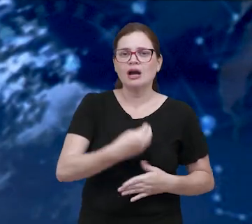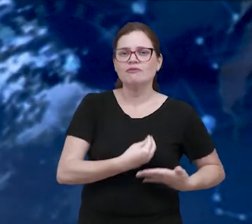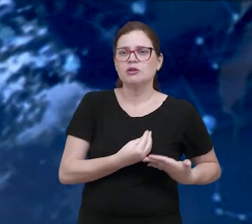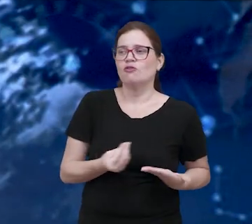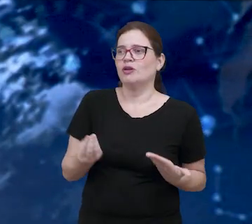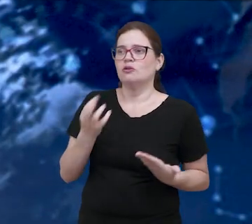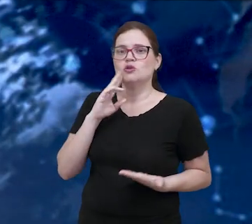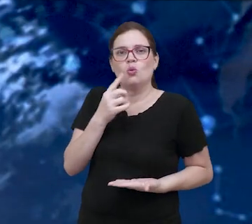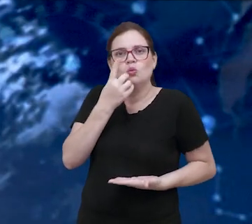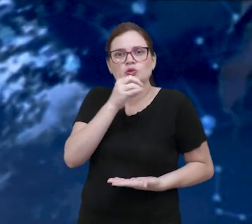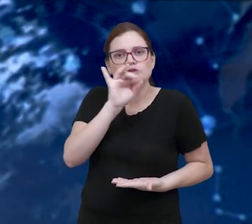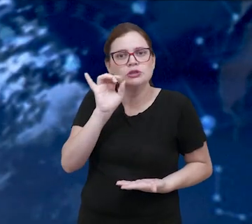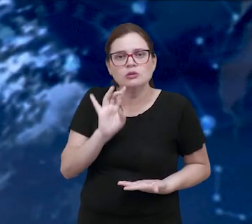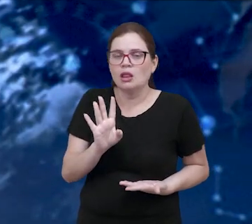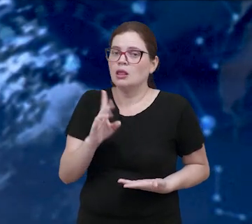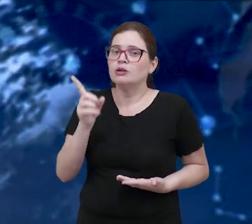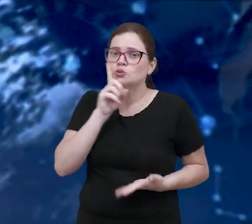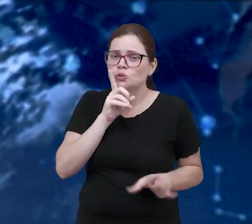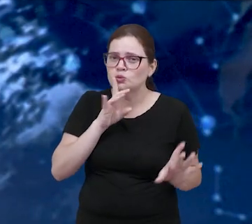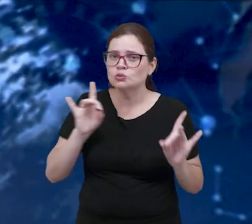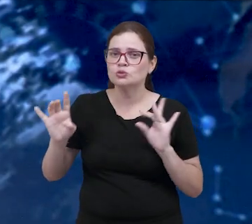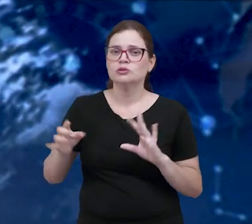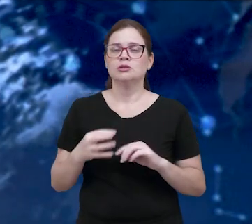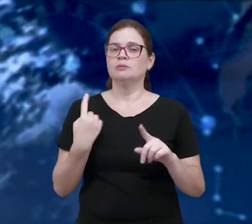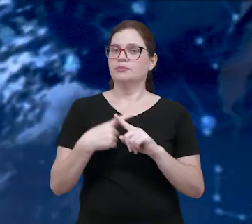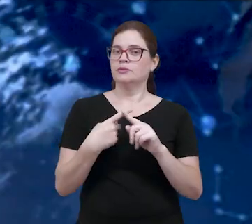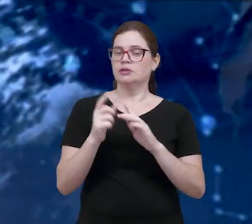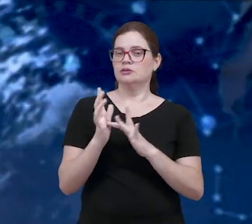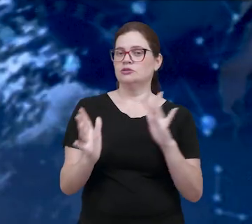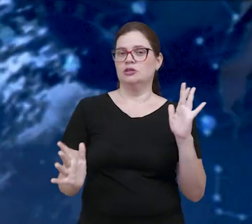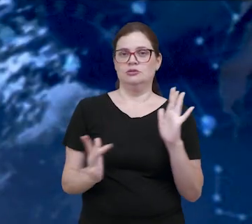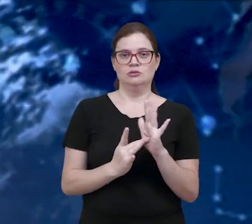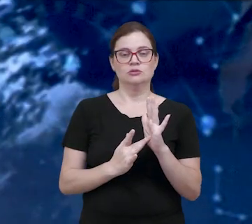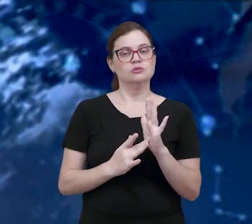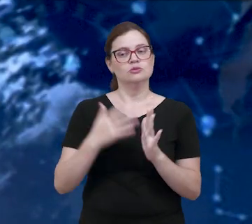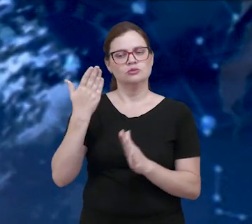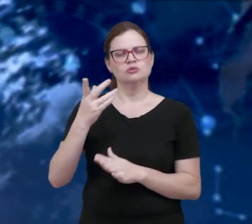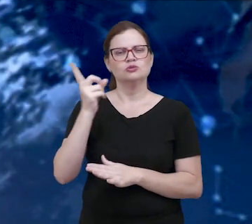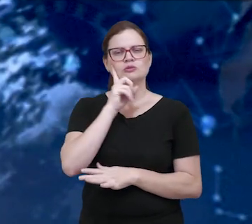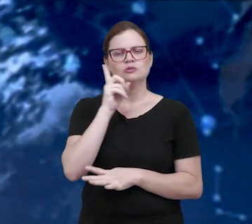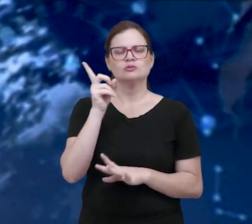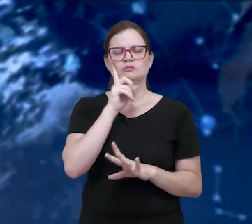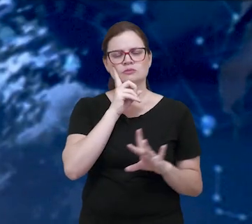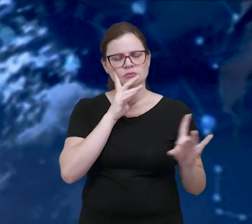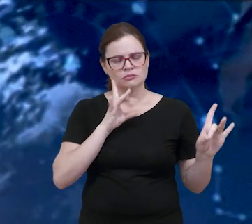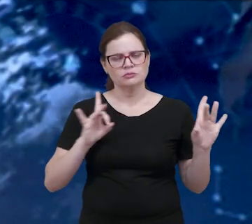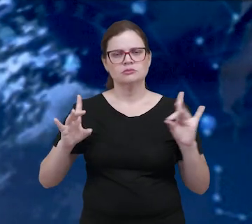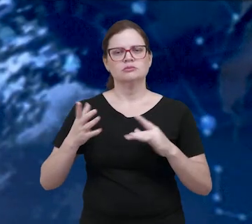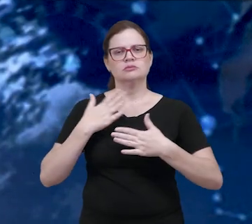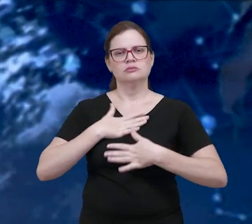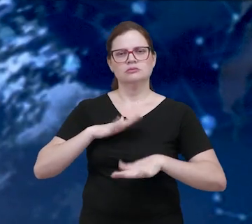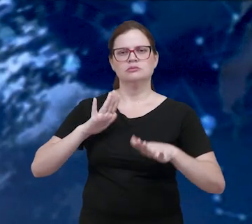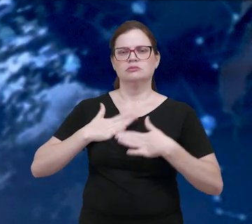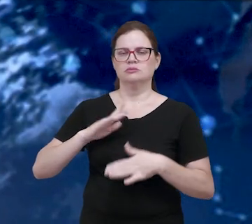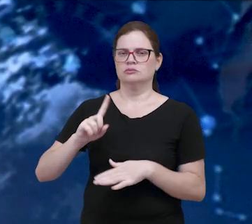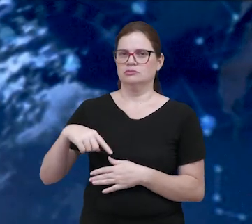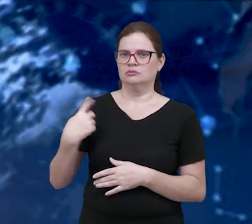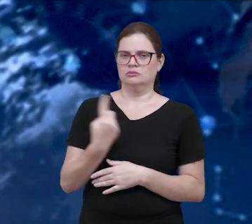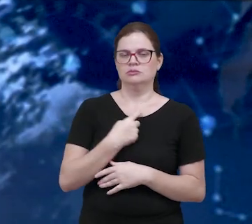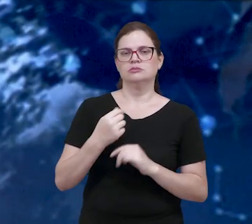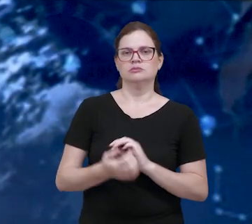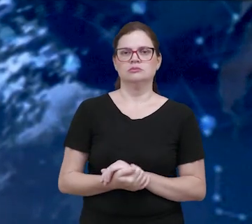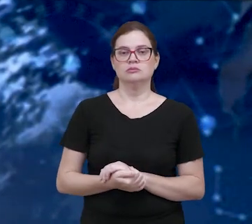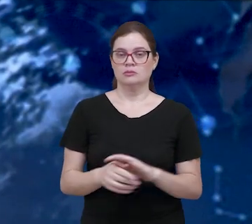disso. Ninguém, esse dia, Jesus é todo dia o nosso descanso. E